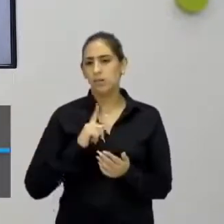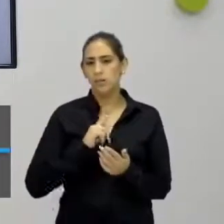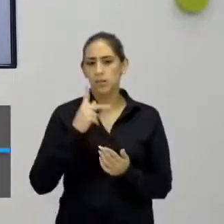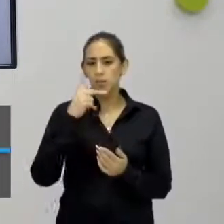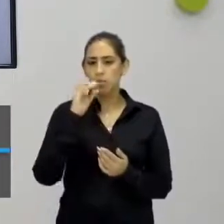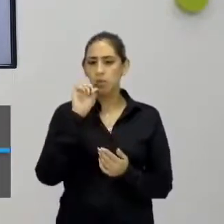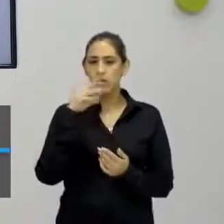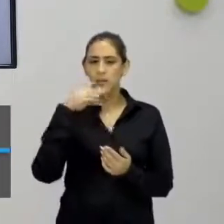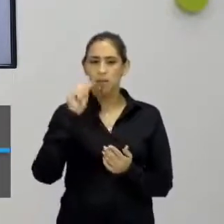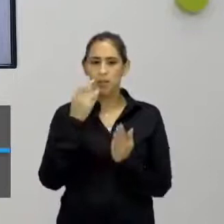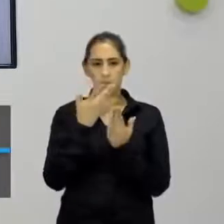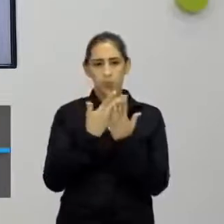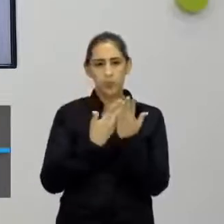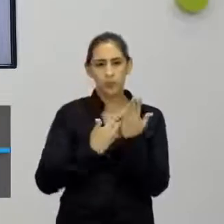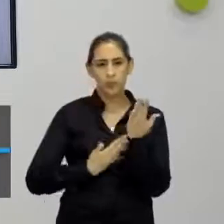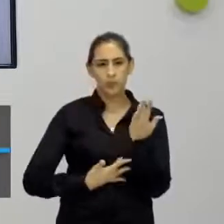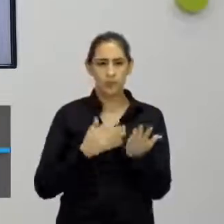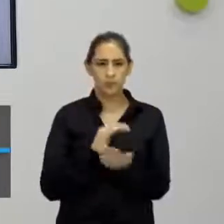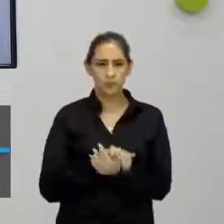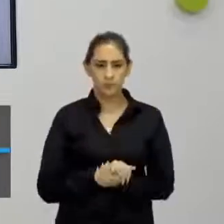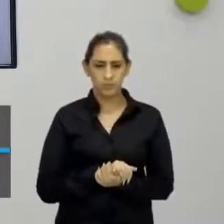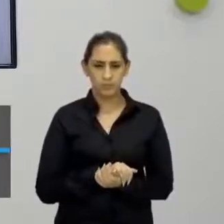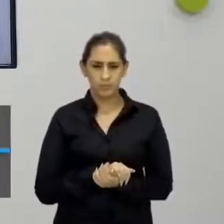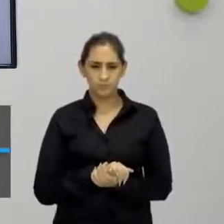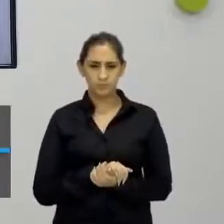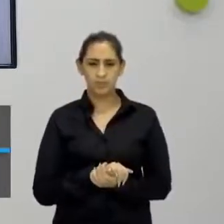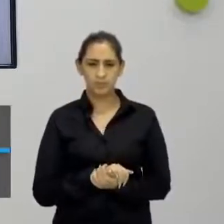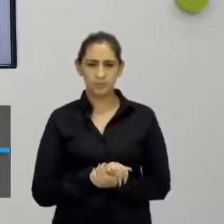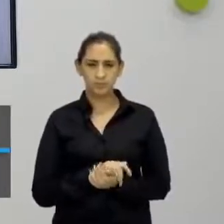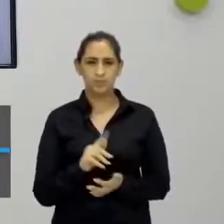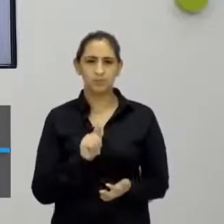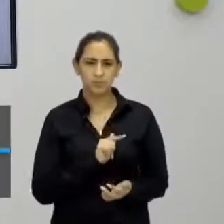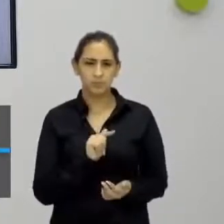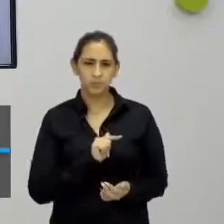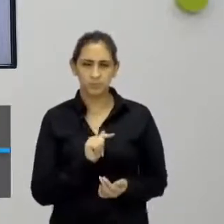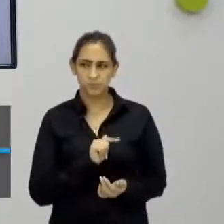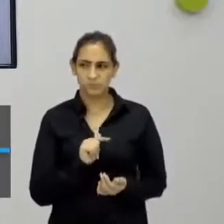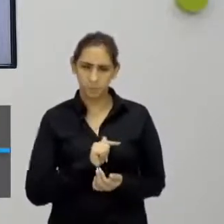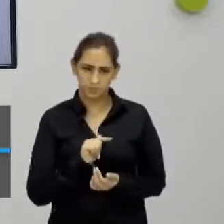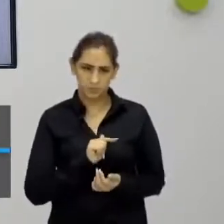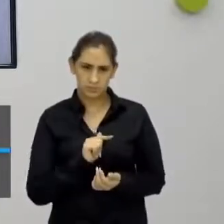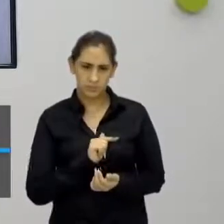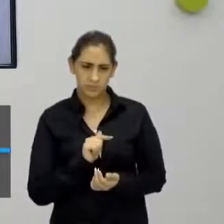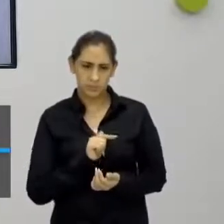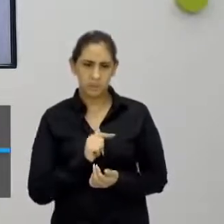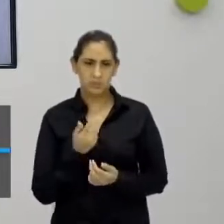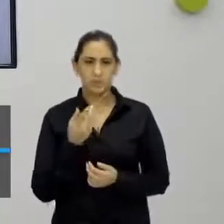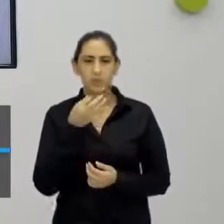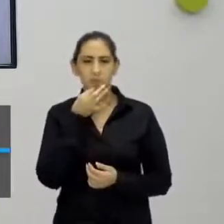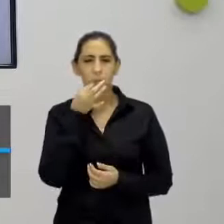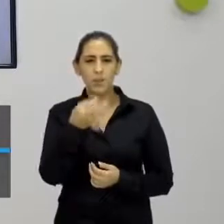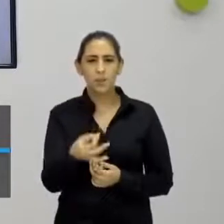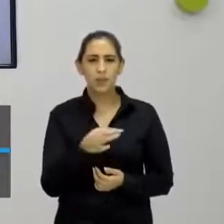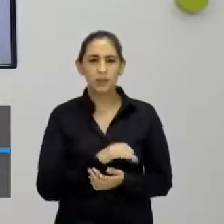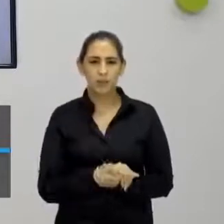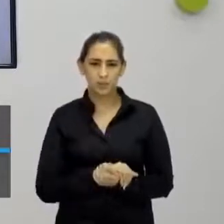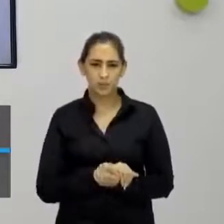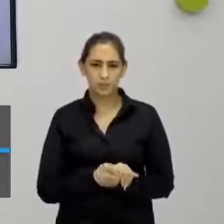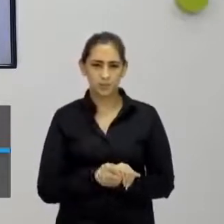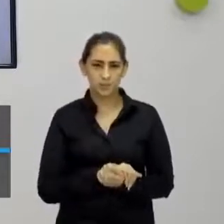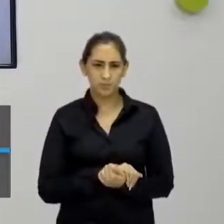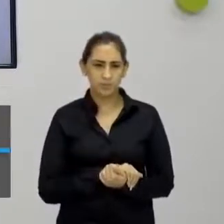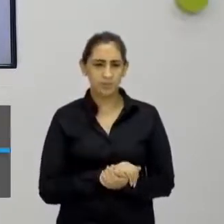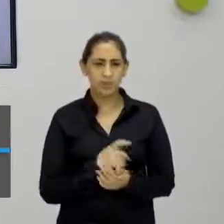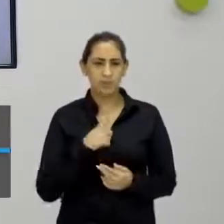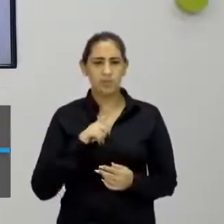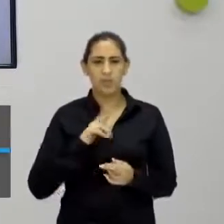poema de um soneto, 14 versos, mas que saiba falar sobre ele. Ou um artigo de opinião, né? Que não envolve imagem, não envolve